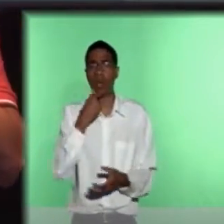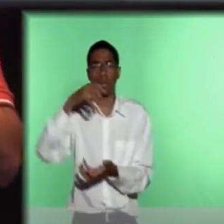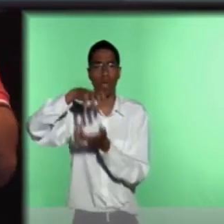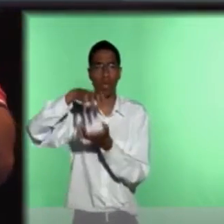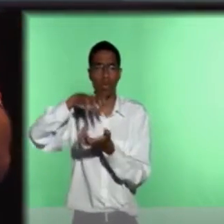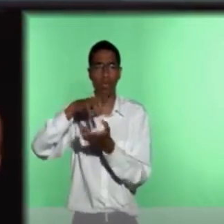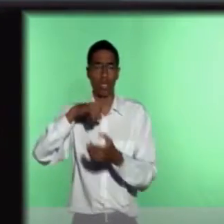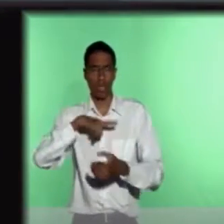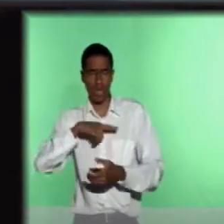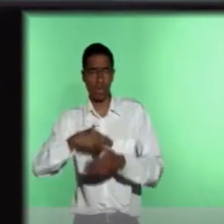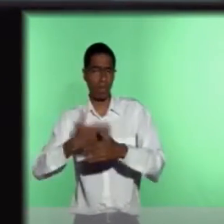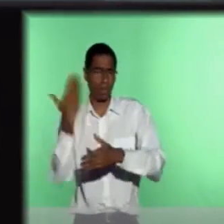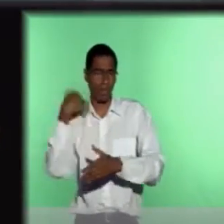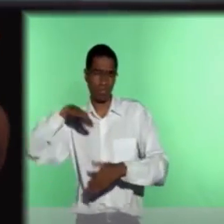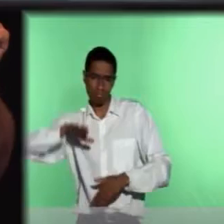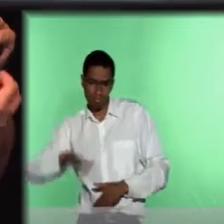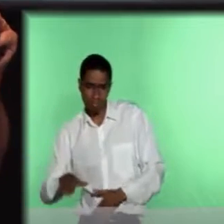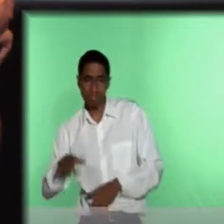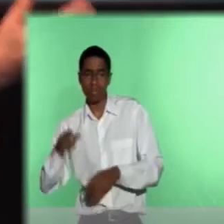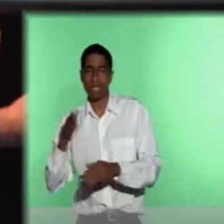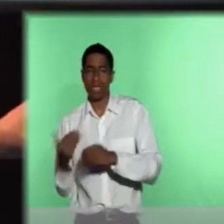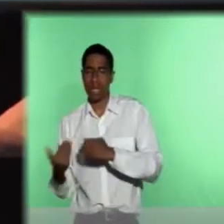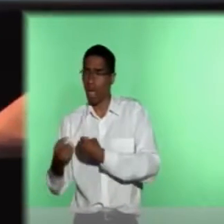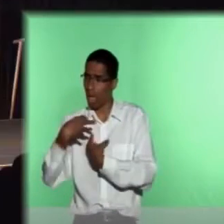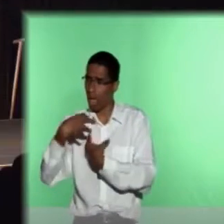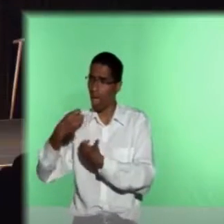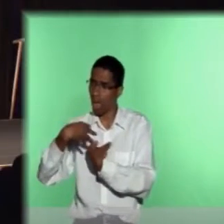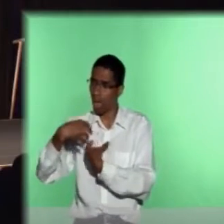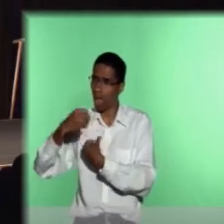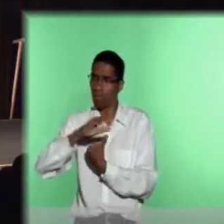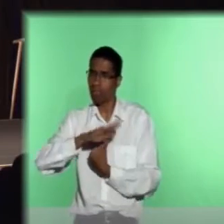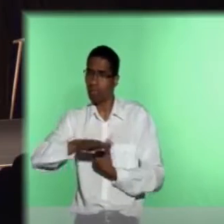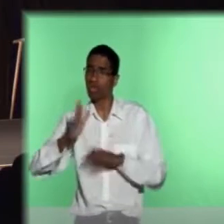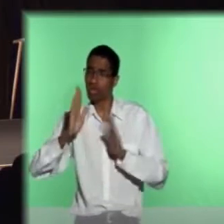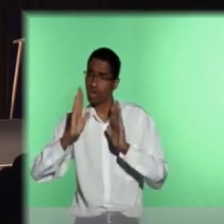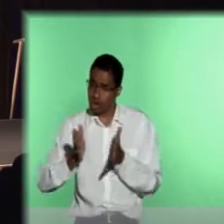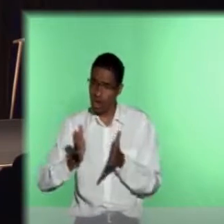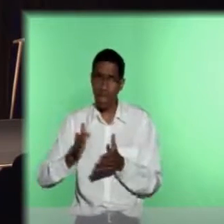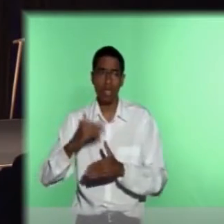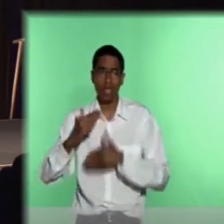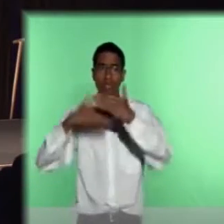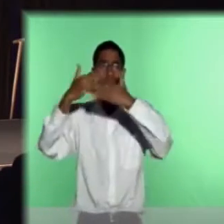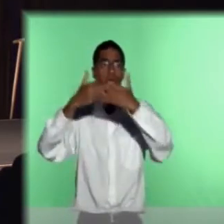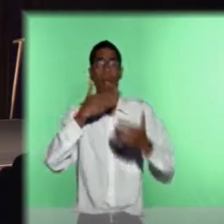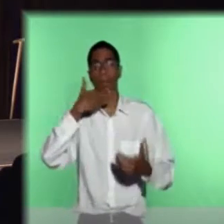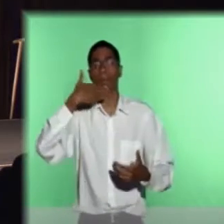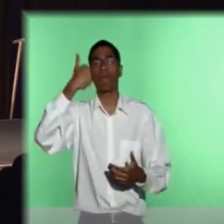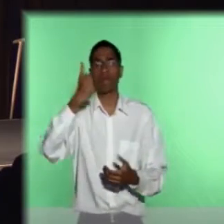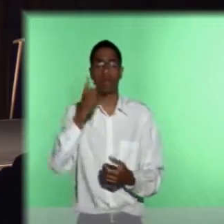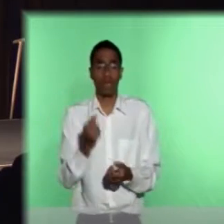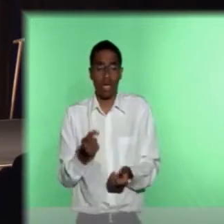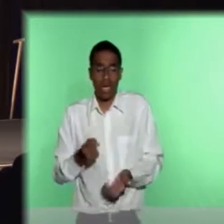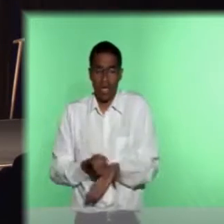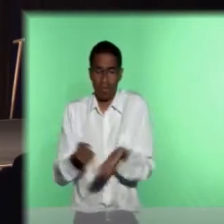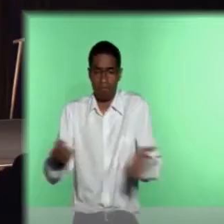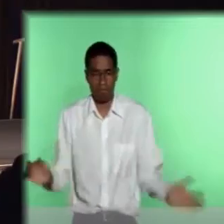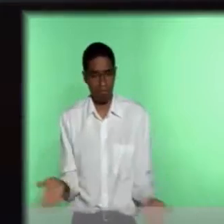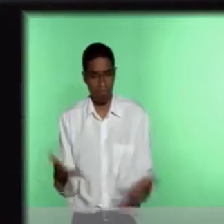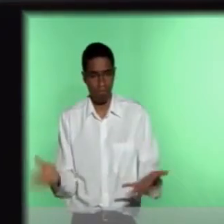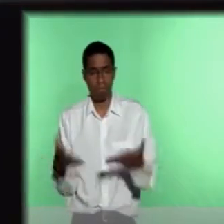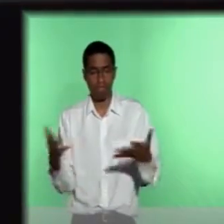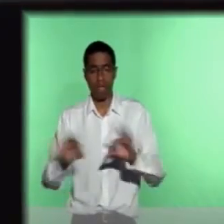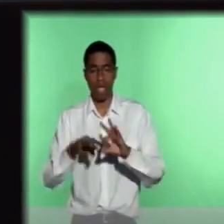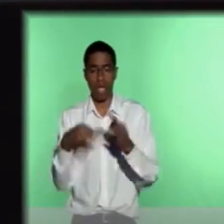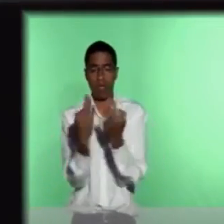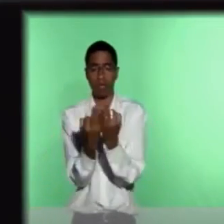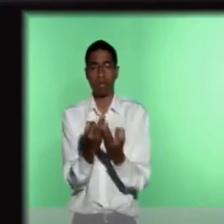teve acesso à educação, é o melhor caminho para mobilizar uma criança daquela família até acesso à educação, para que a criança olhe de